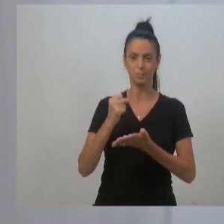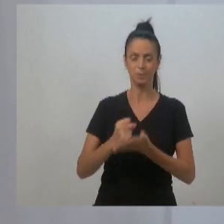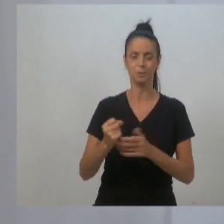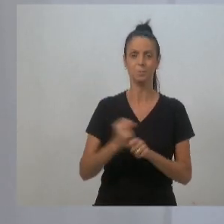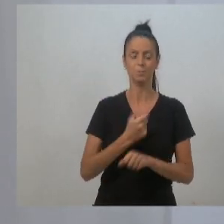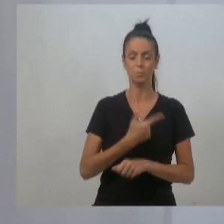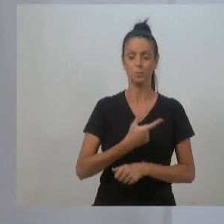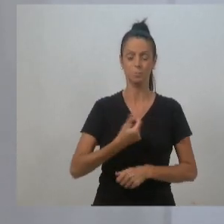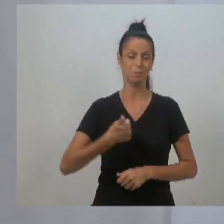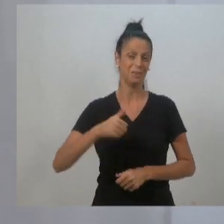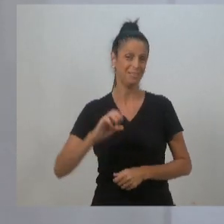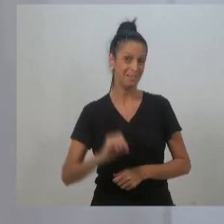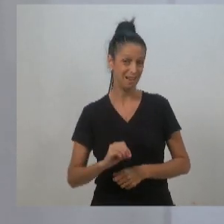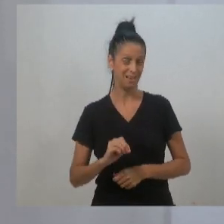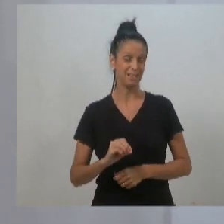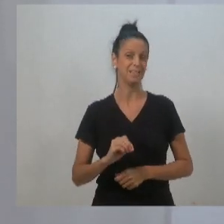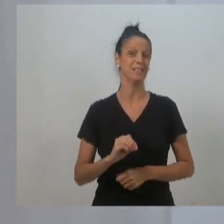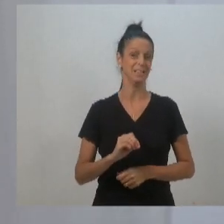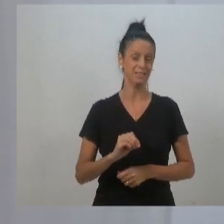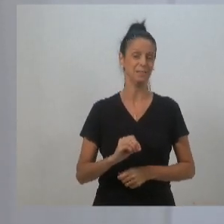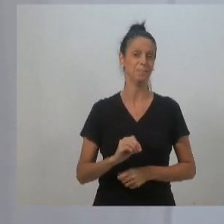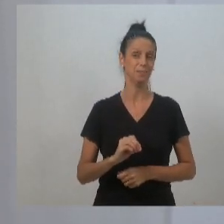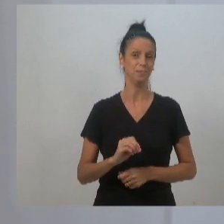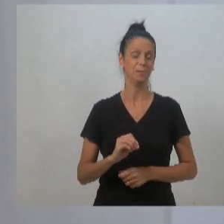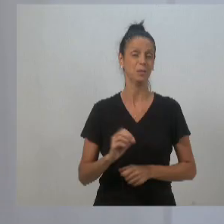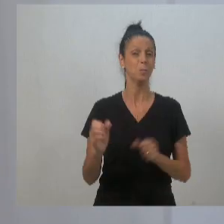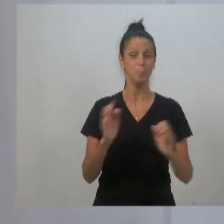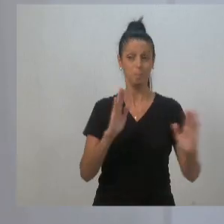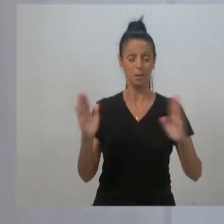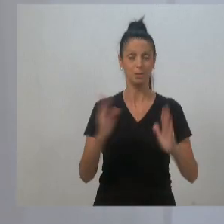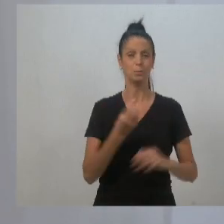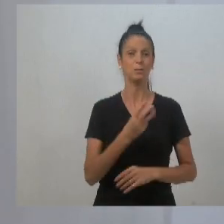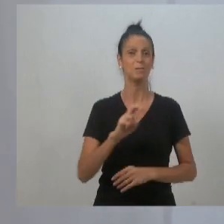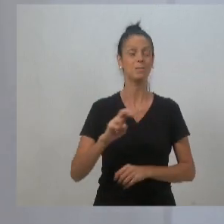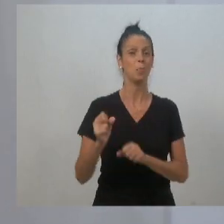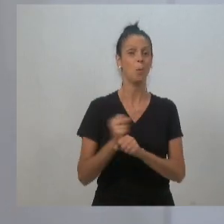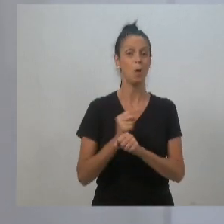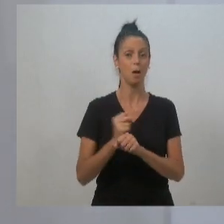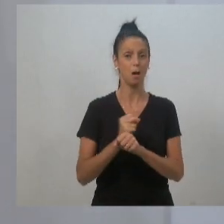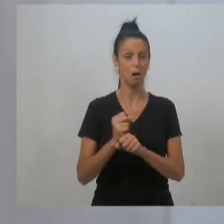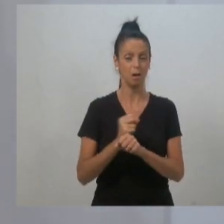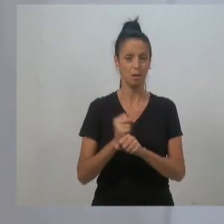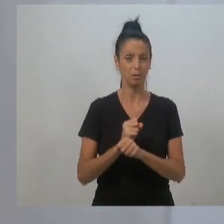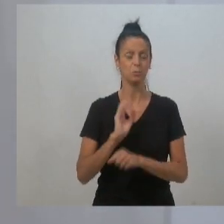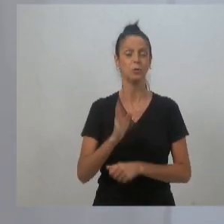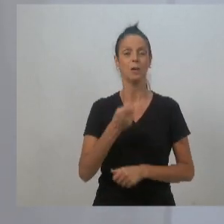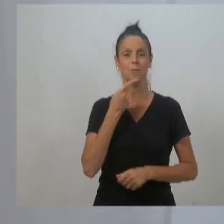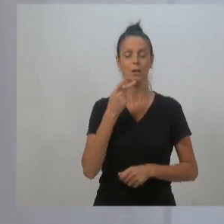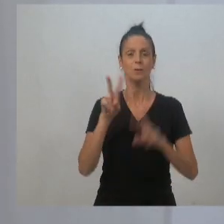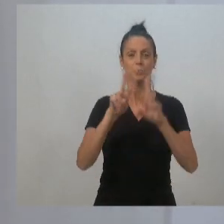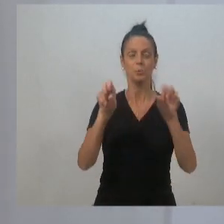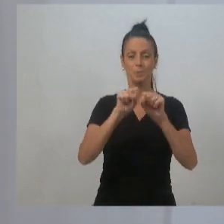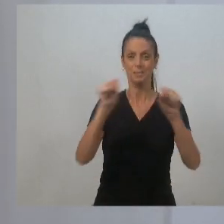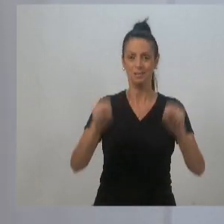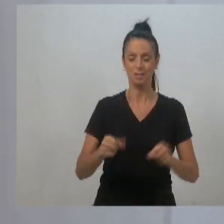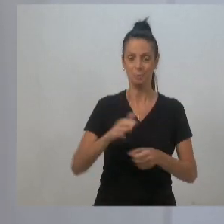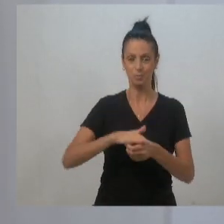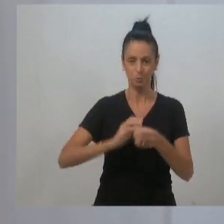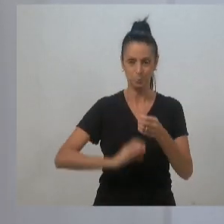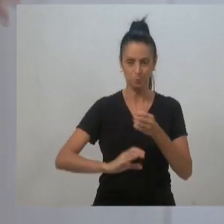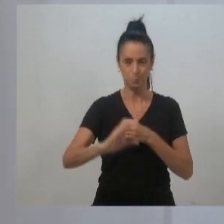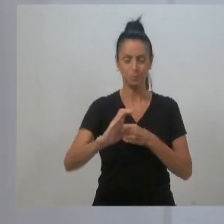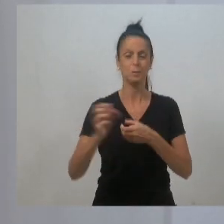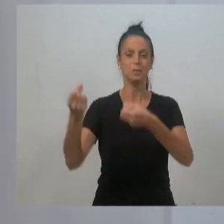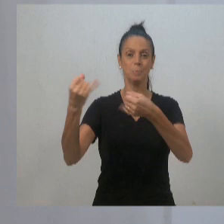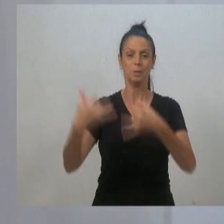2010, um contrato de concessão de 35 anos, que falava já em universalização do sistema de esgotamento, já dizia